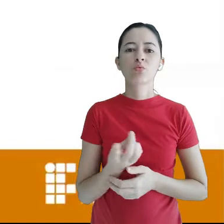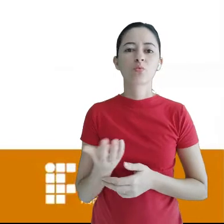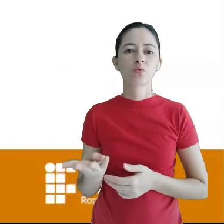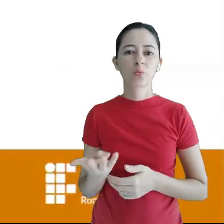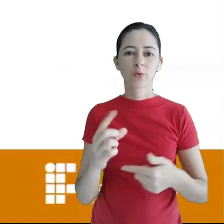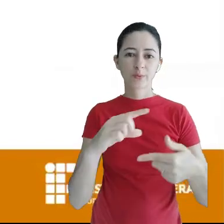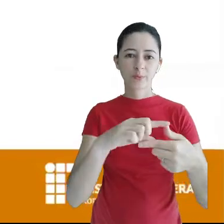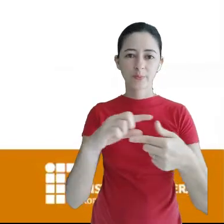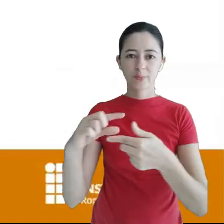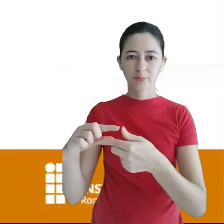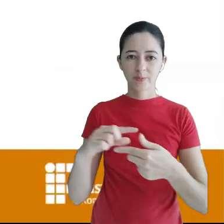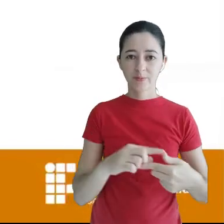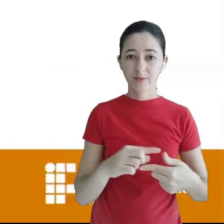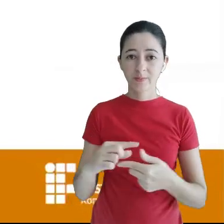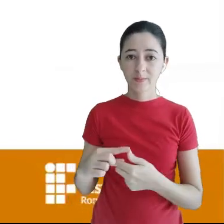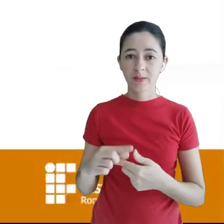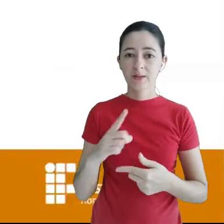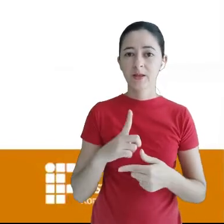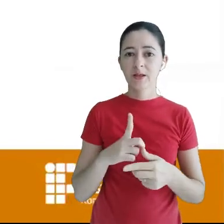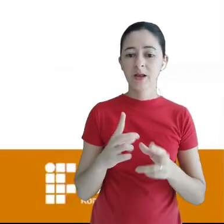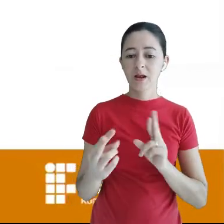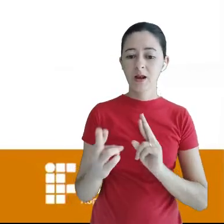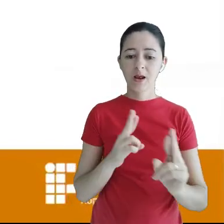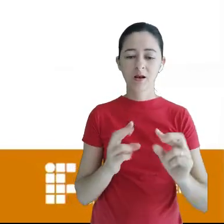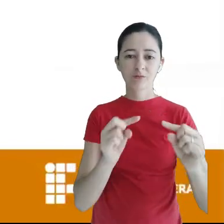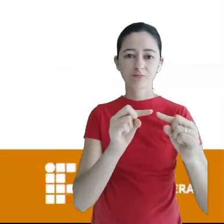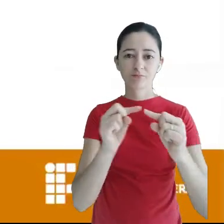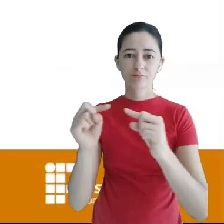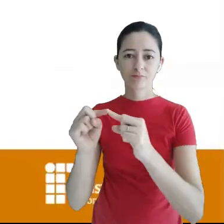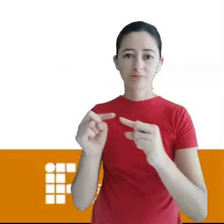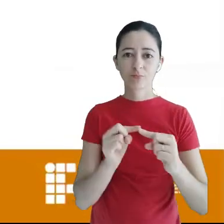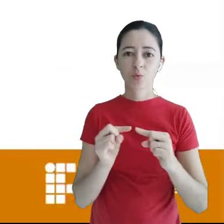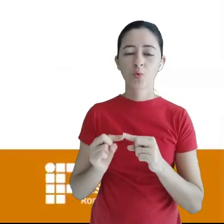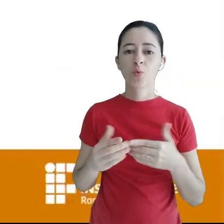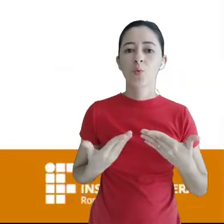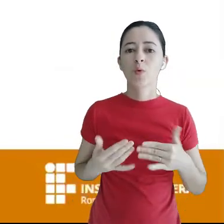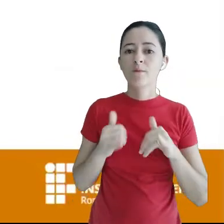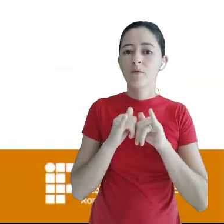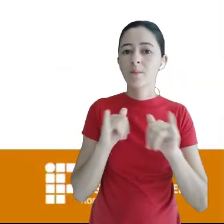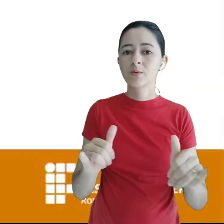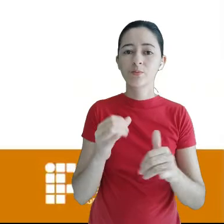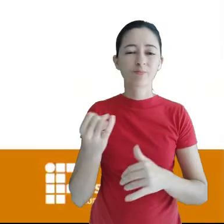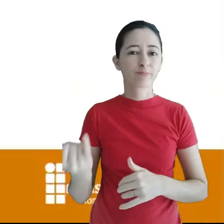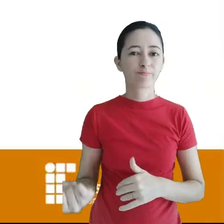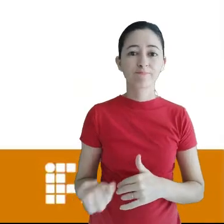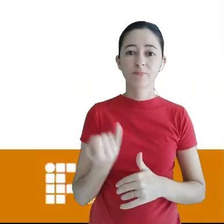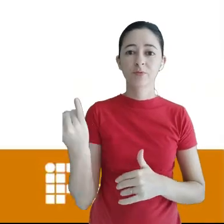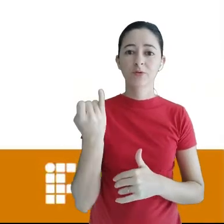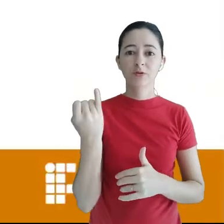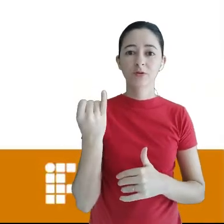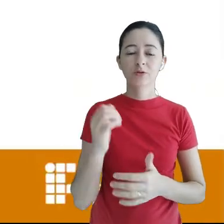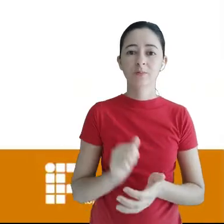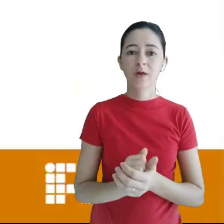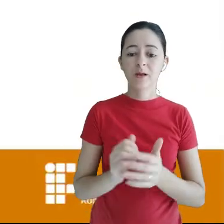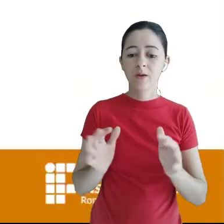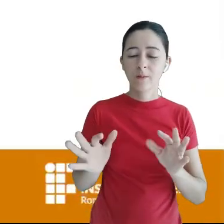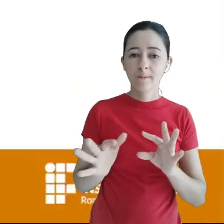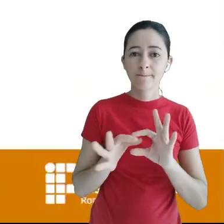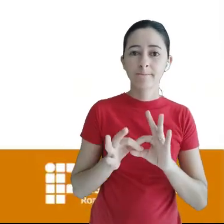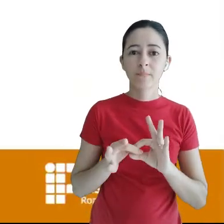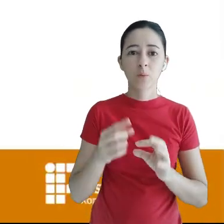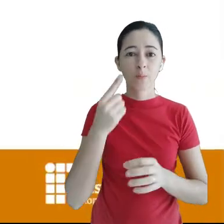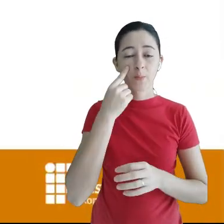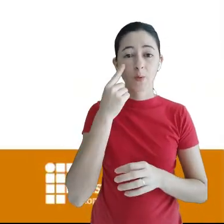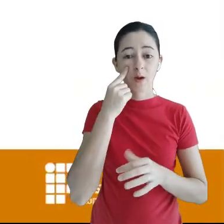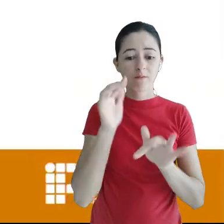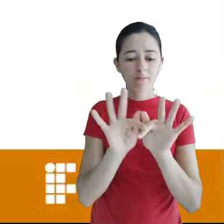dessas tabelas devem se relacionar? Qual informação é essencial para completar... Presta atenção nisso aqui,